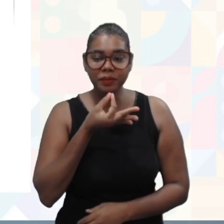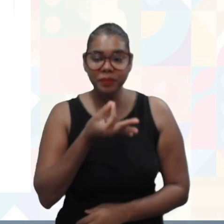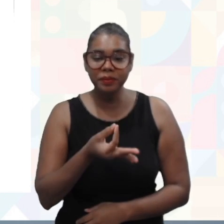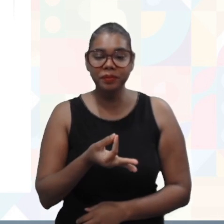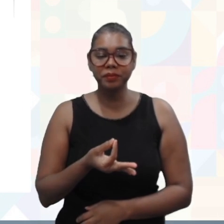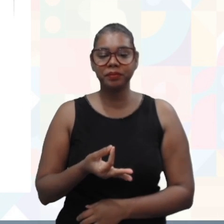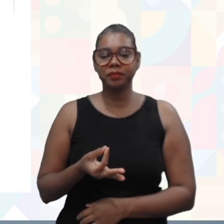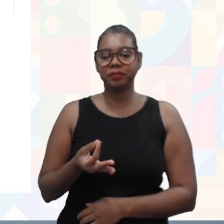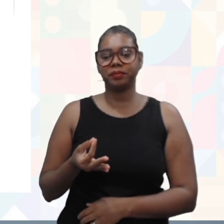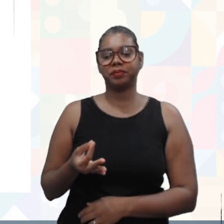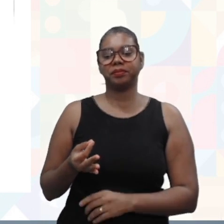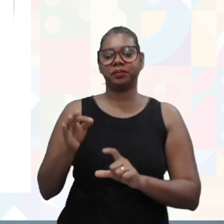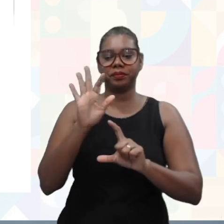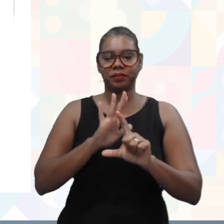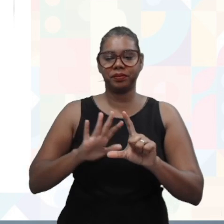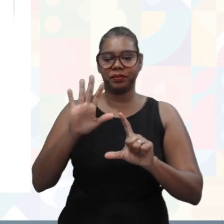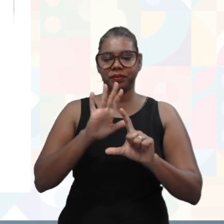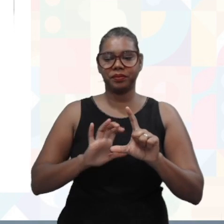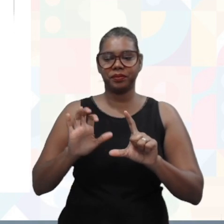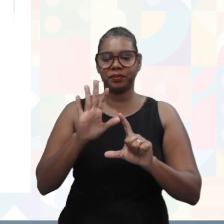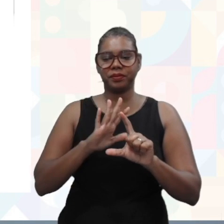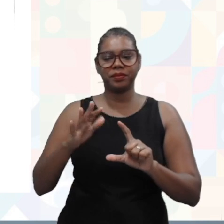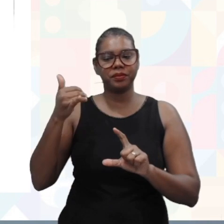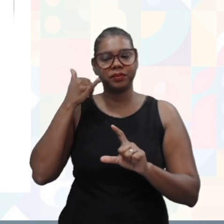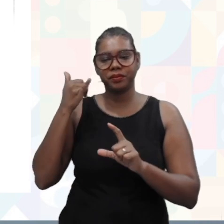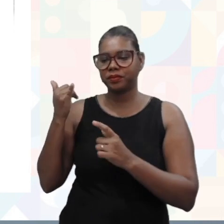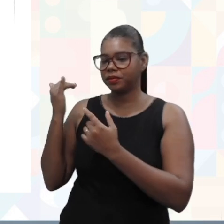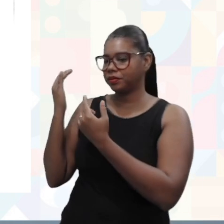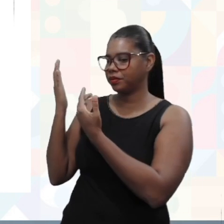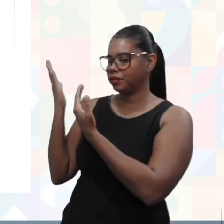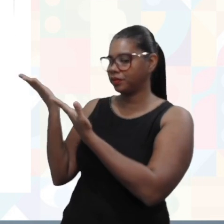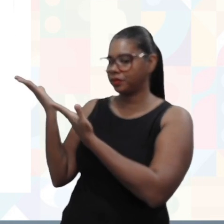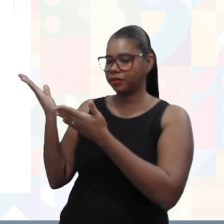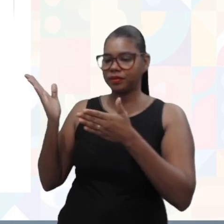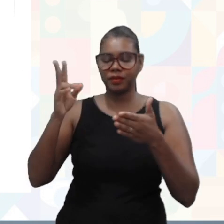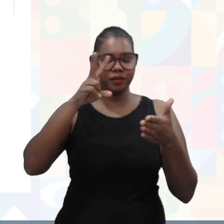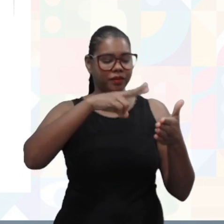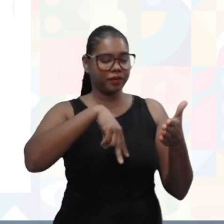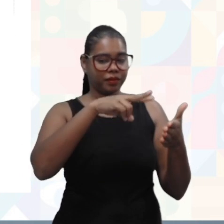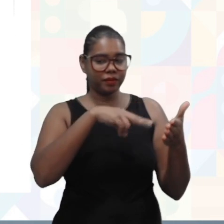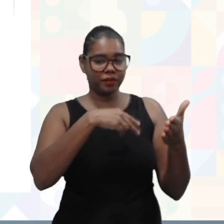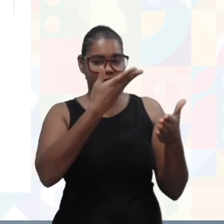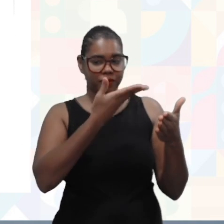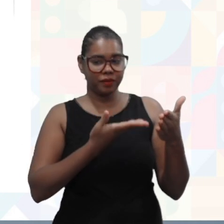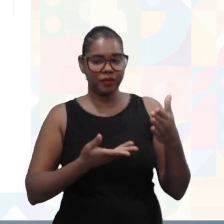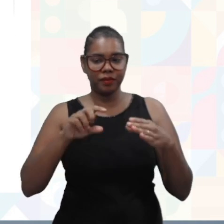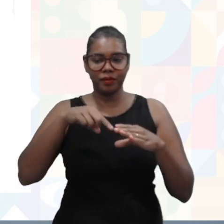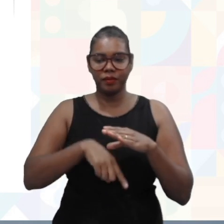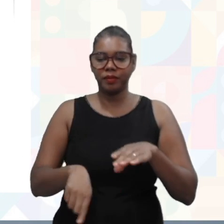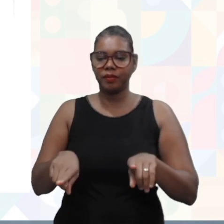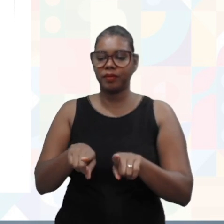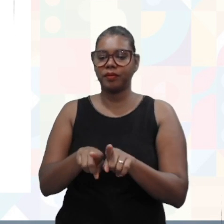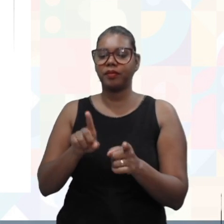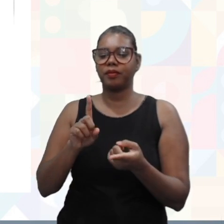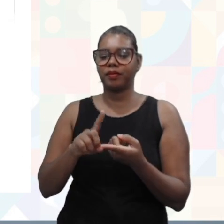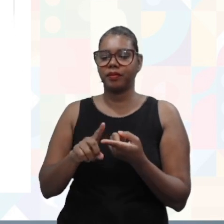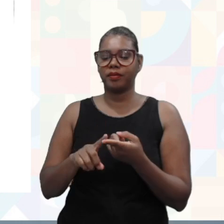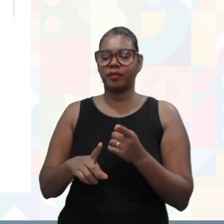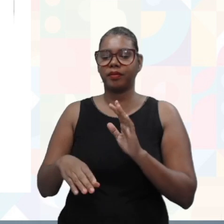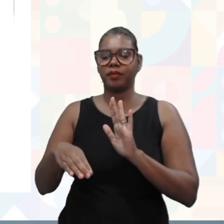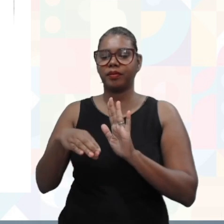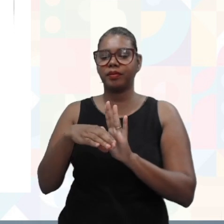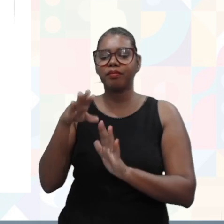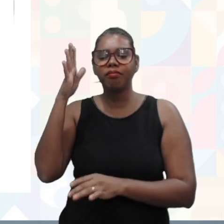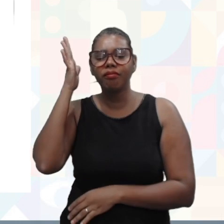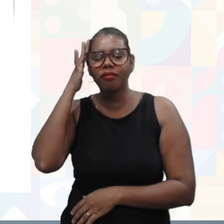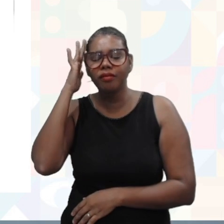aponta aí o celular para esse QR Code, de uma outra leitura complementar para aprofundar também esses conceitos e